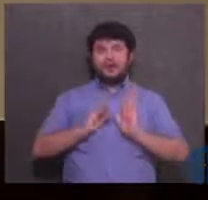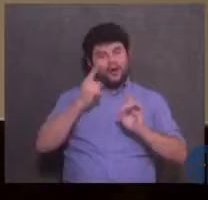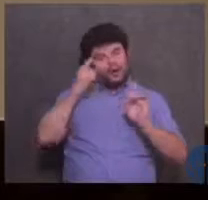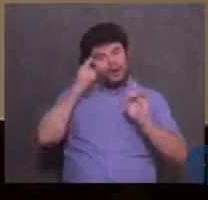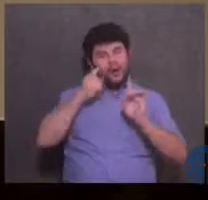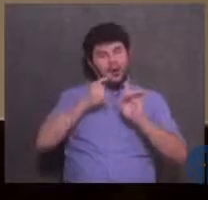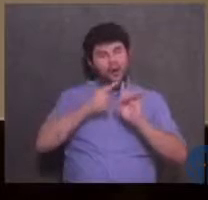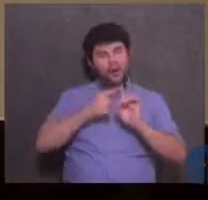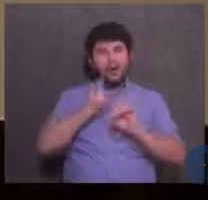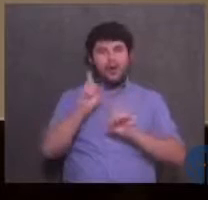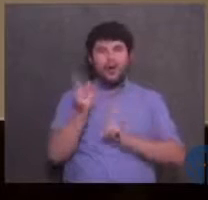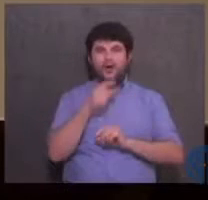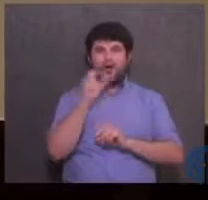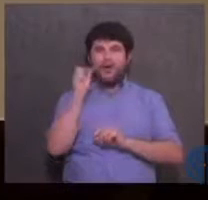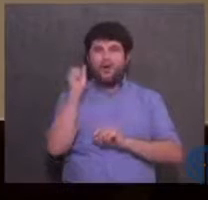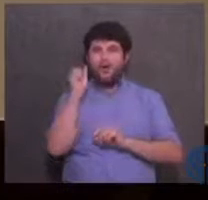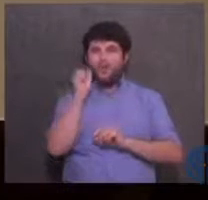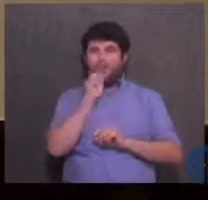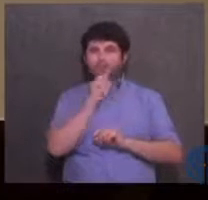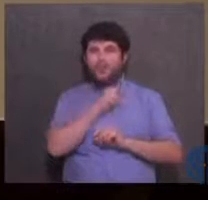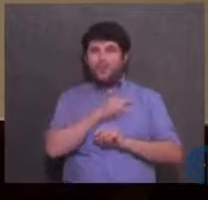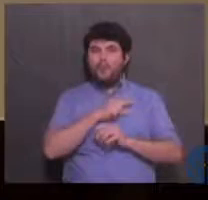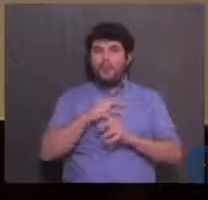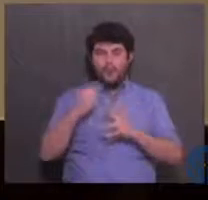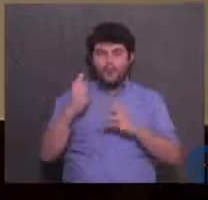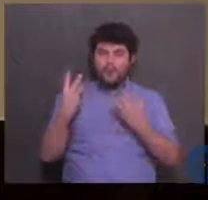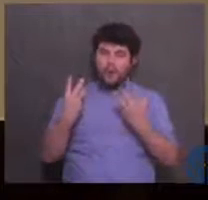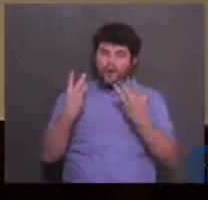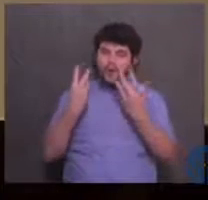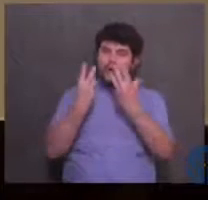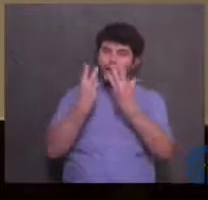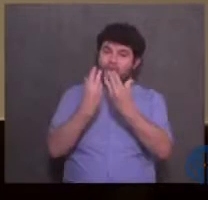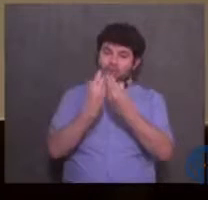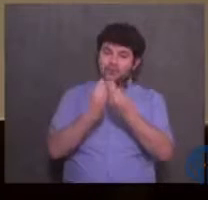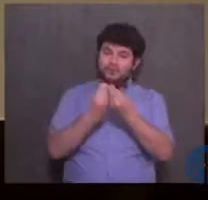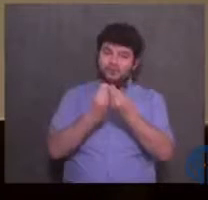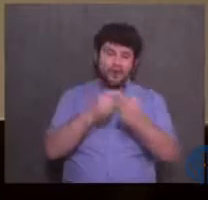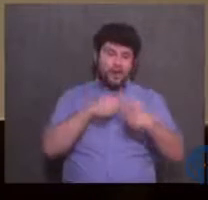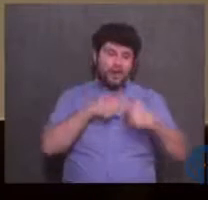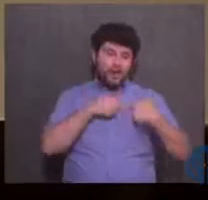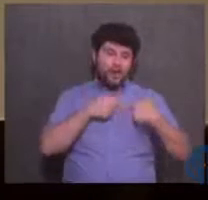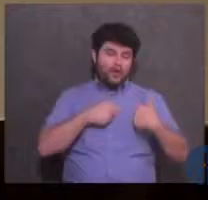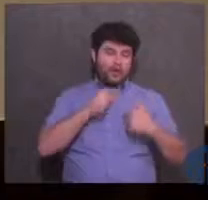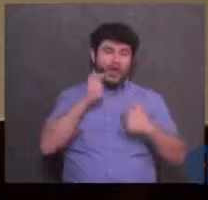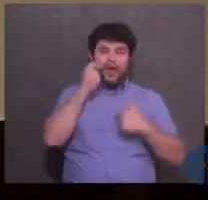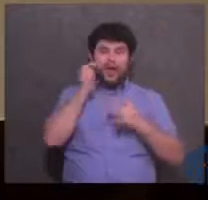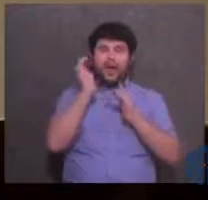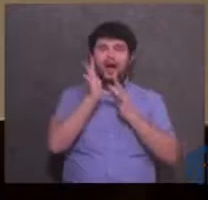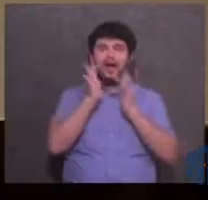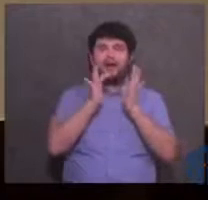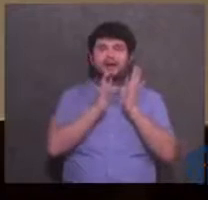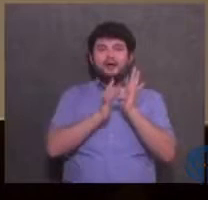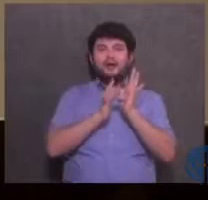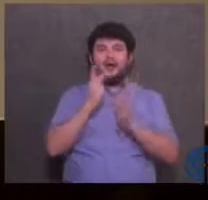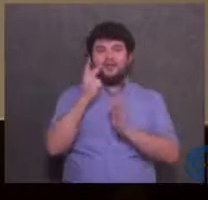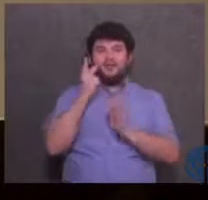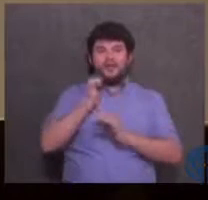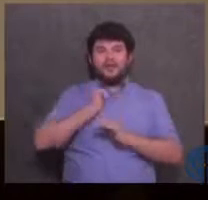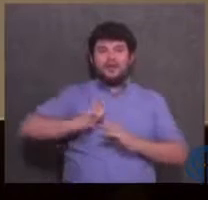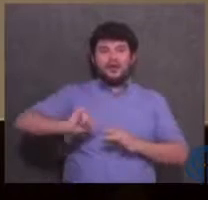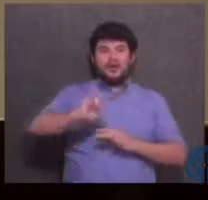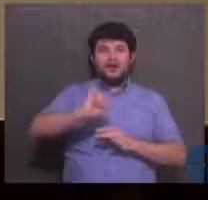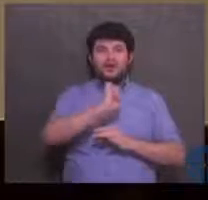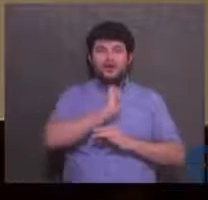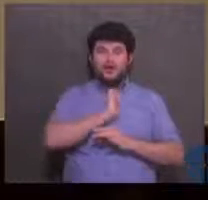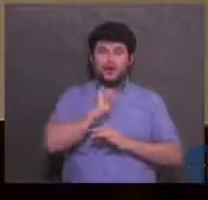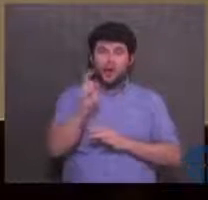a podermos entrar con él, como ela, no corazón de Cristo, nosa vida e nosa